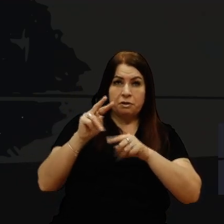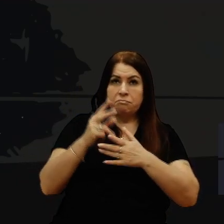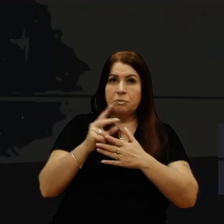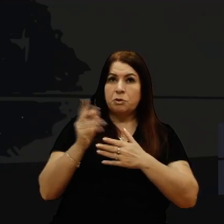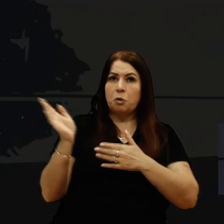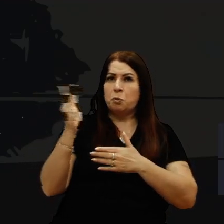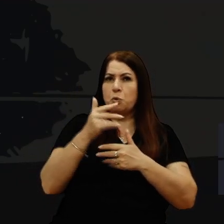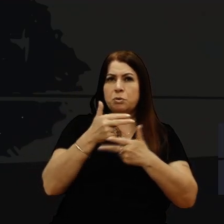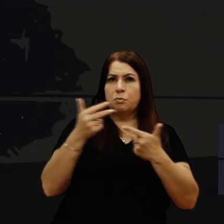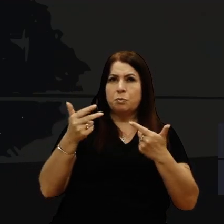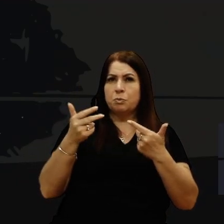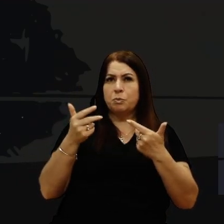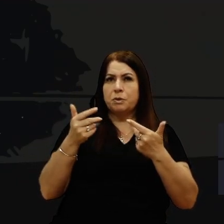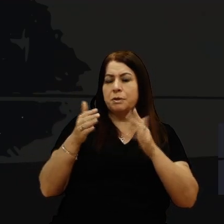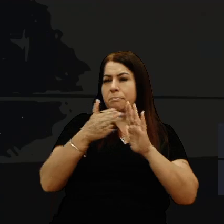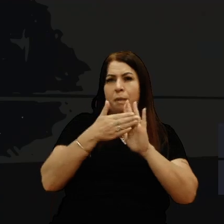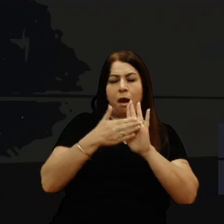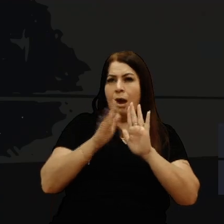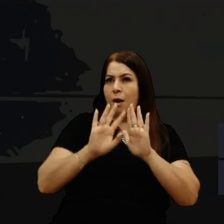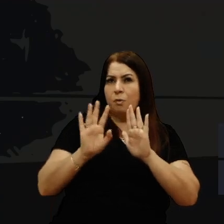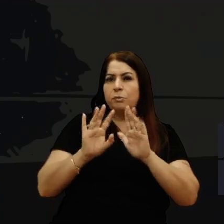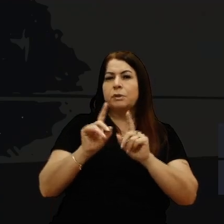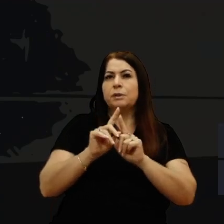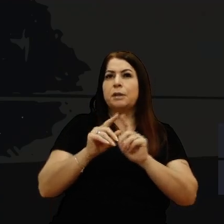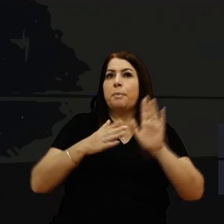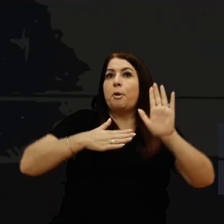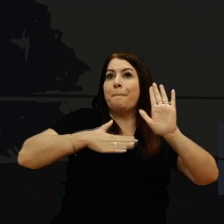trouxe muitas pautas, muitas